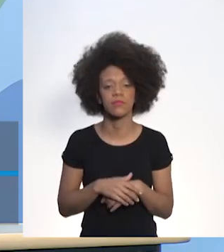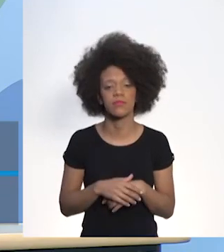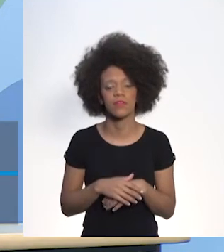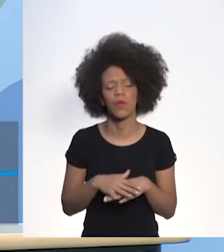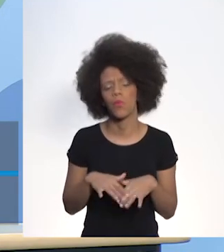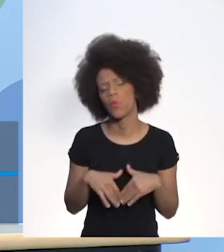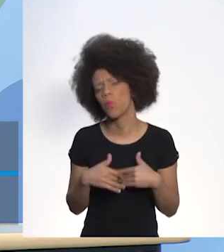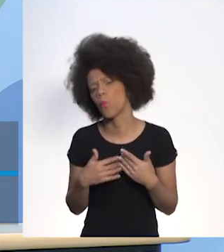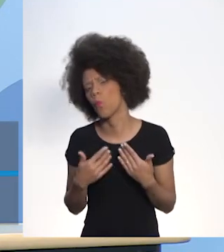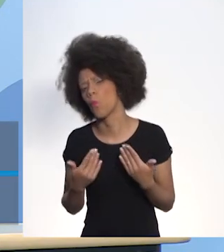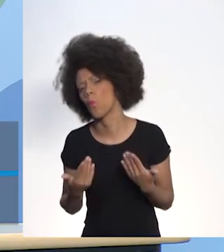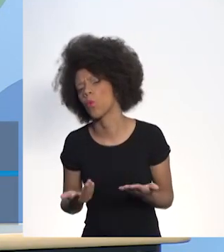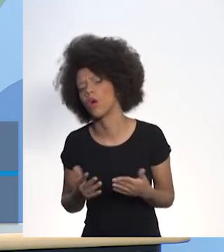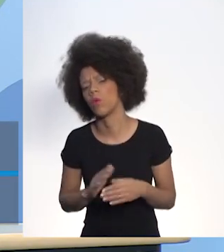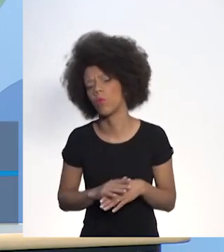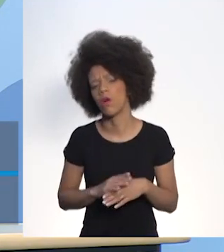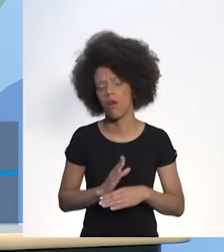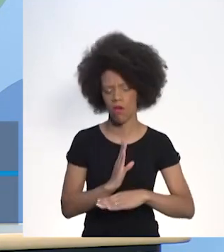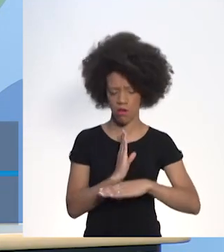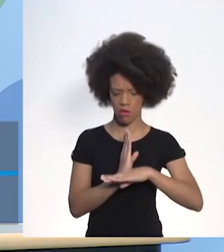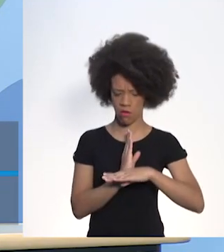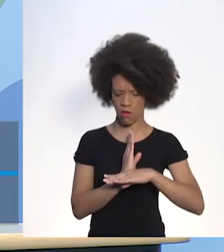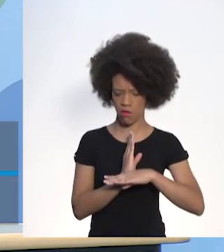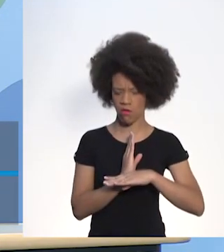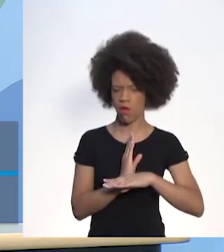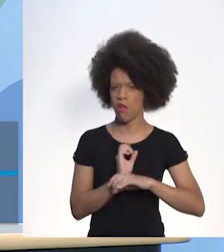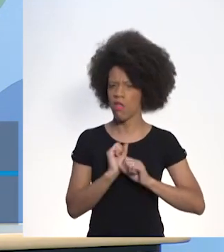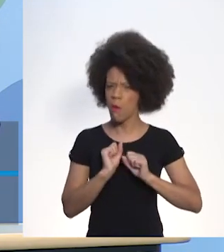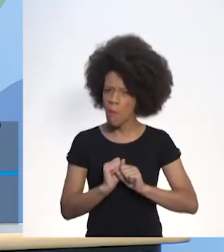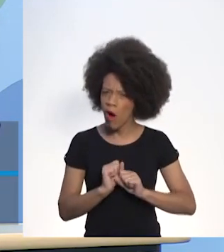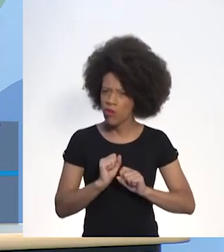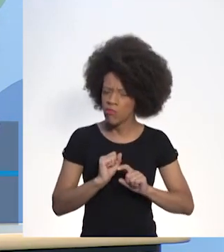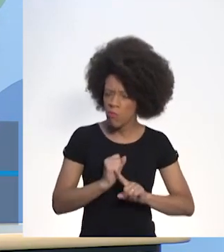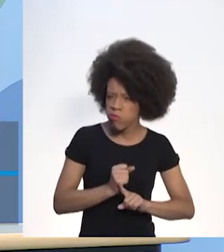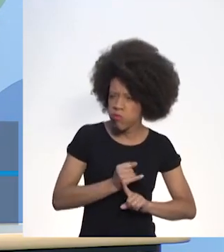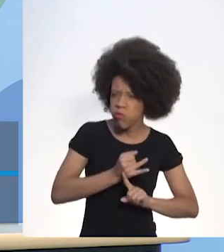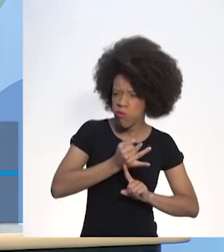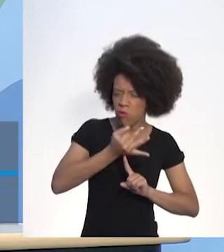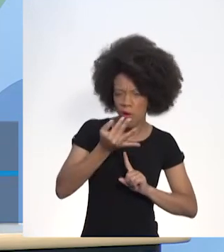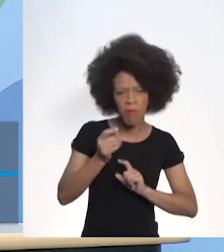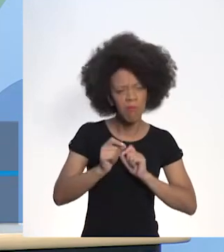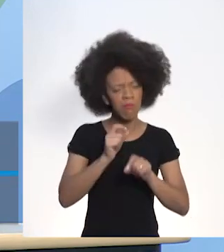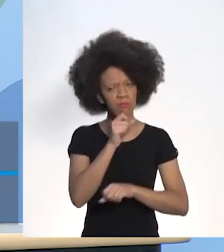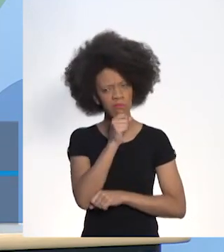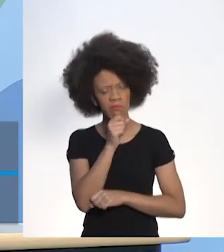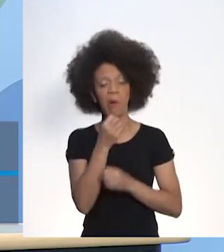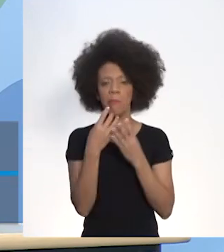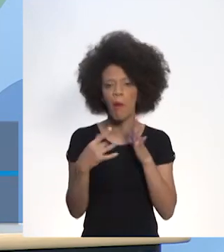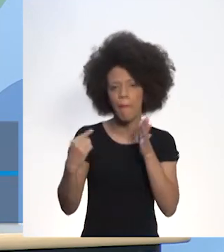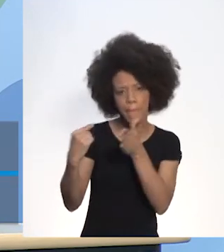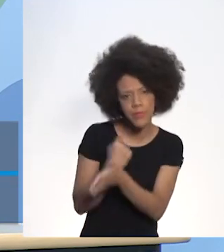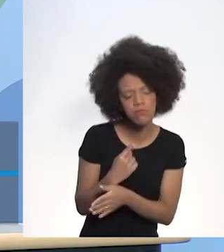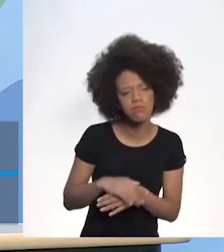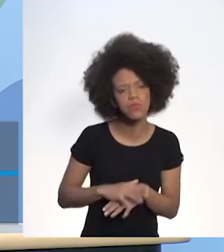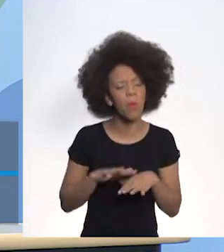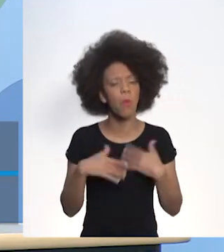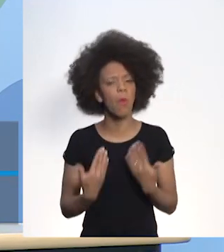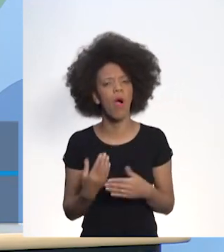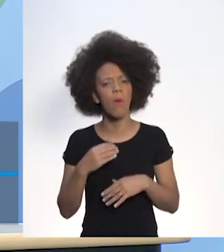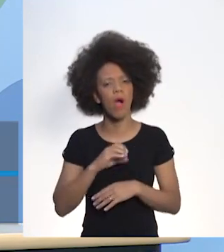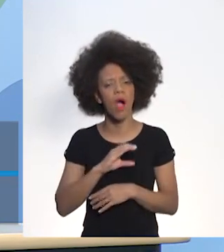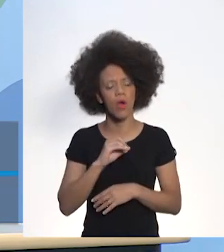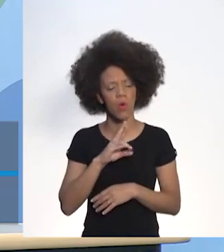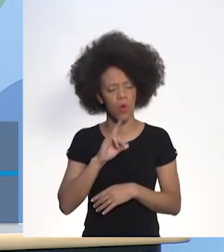a maior corda que podemos ter? Essa é uma pergunta boa, Show. Qual é a maior corda que a gente pode